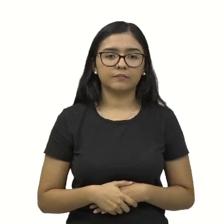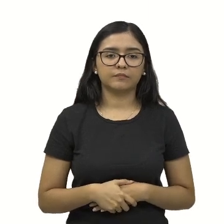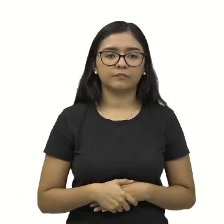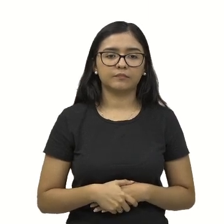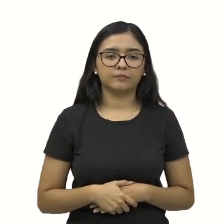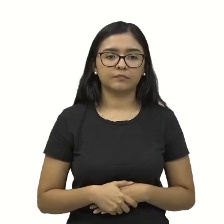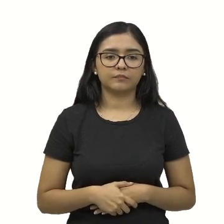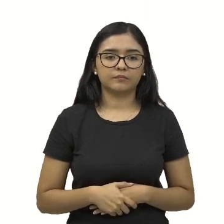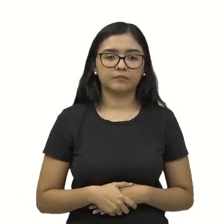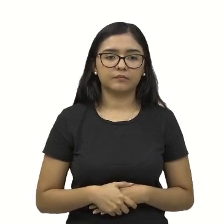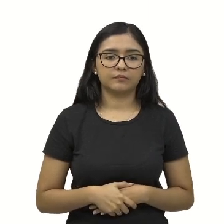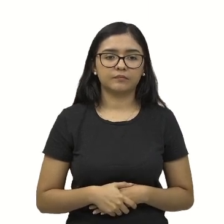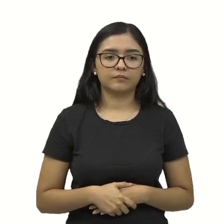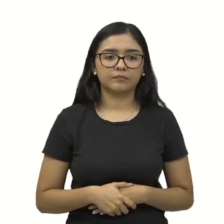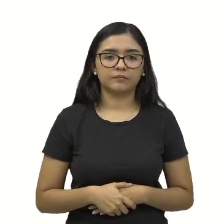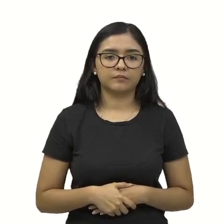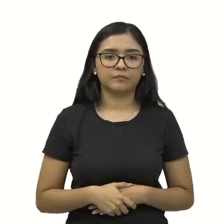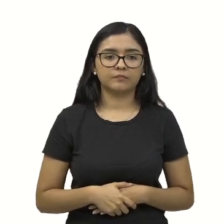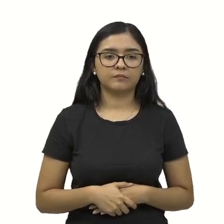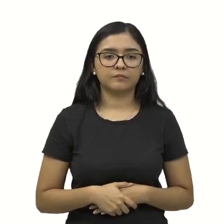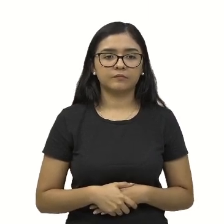Menos 25, tá? Opa!